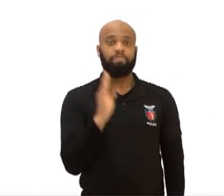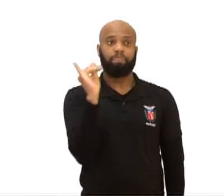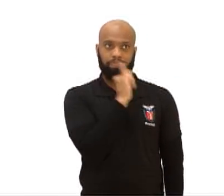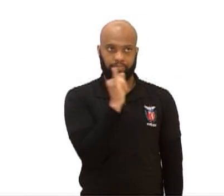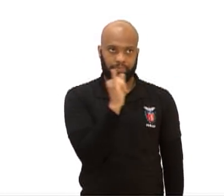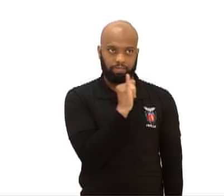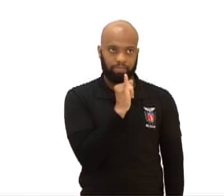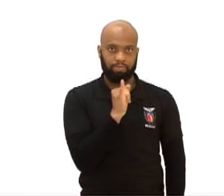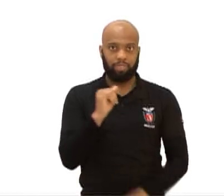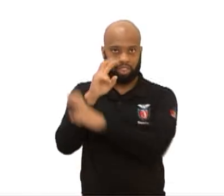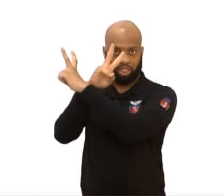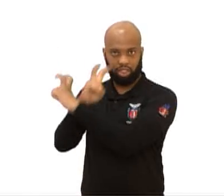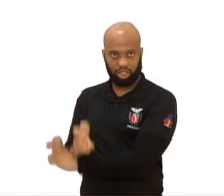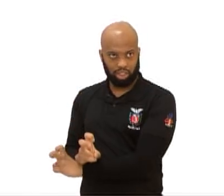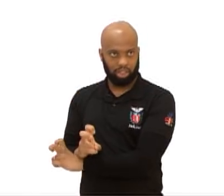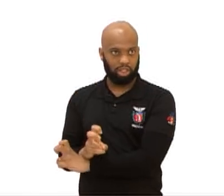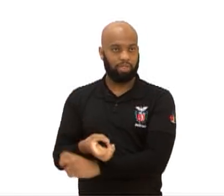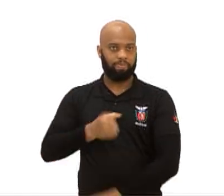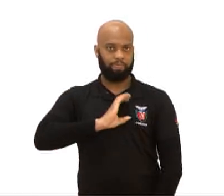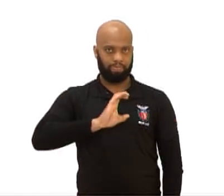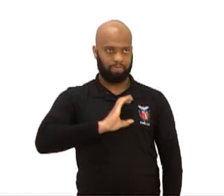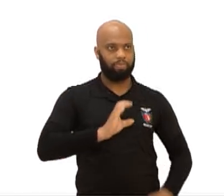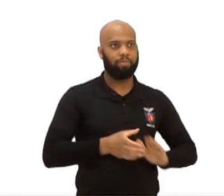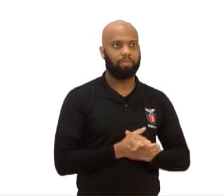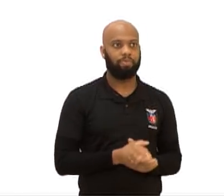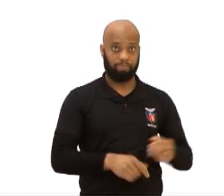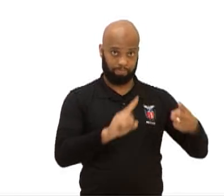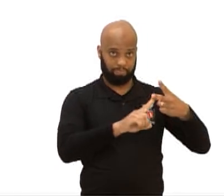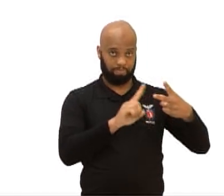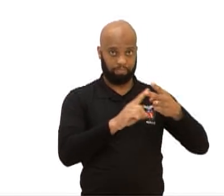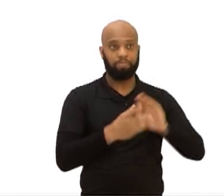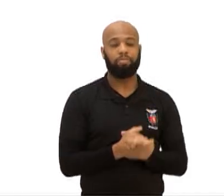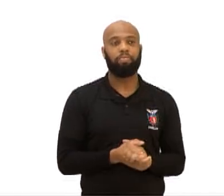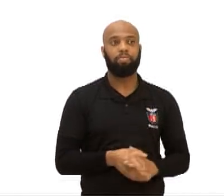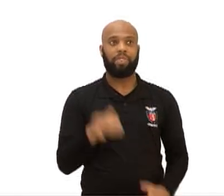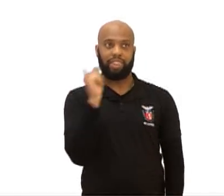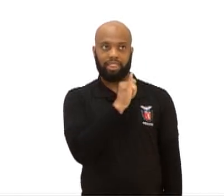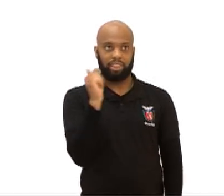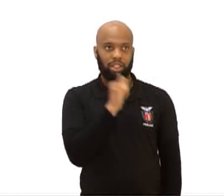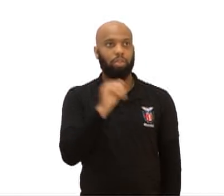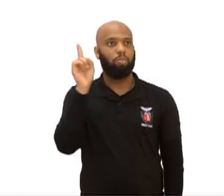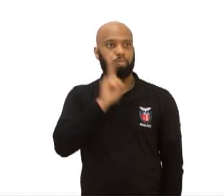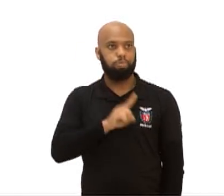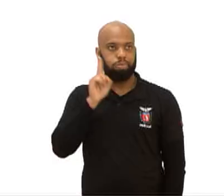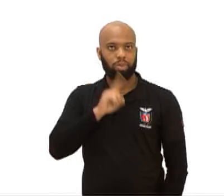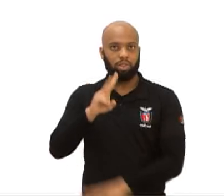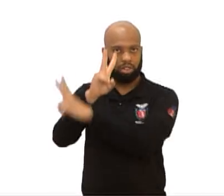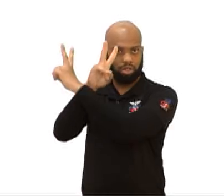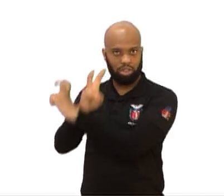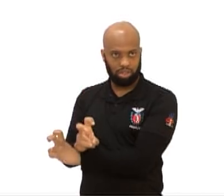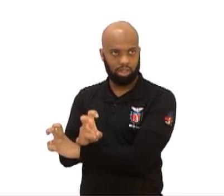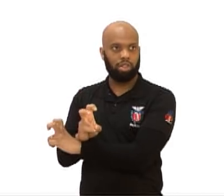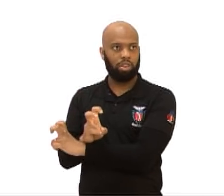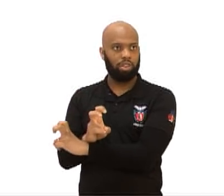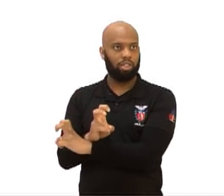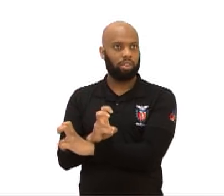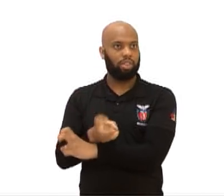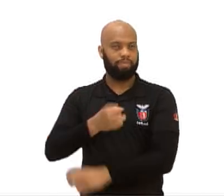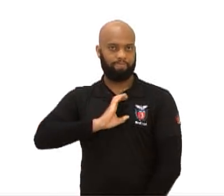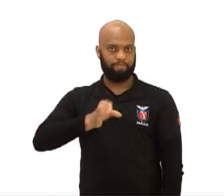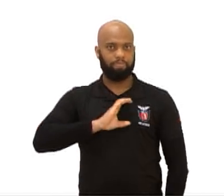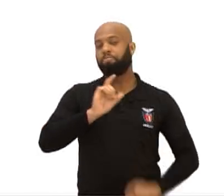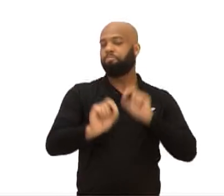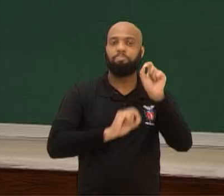Brasil, Itália, Áustria e Canadá. Segunda alternativa, Itália, Estados Unidos, Áustria